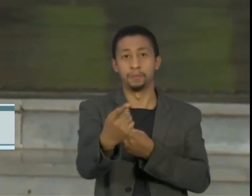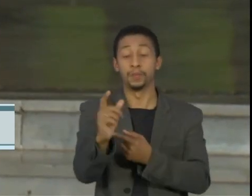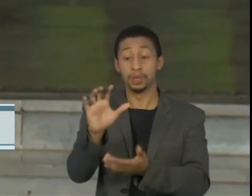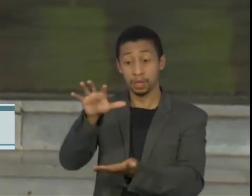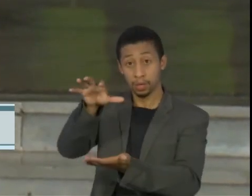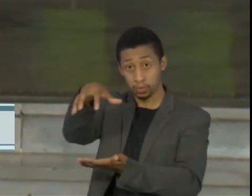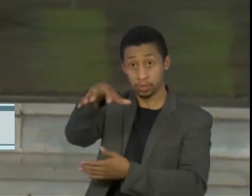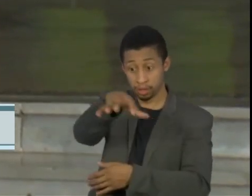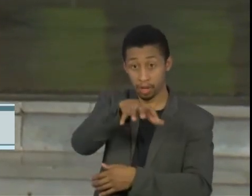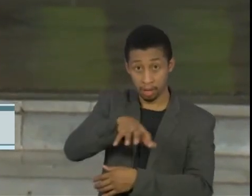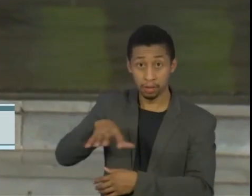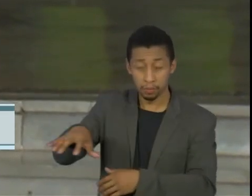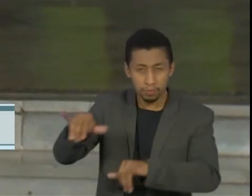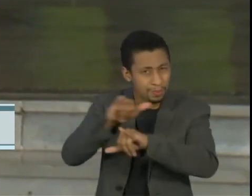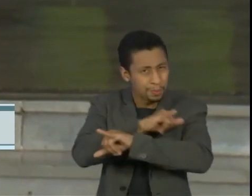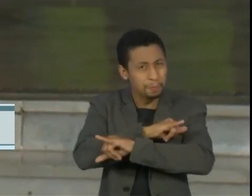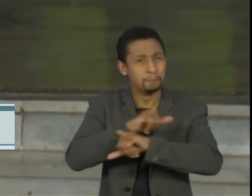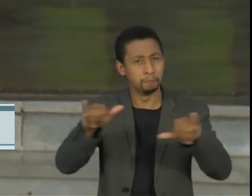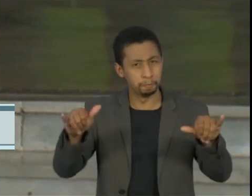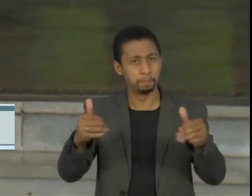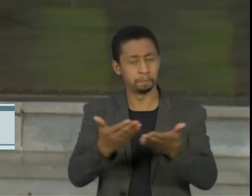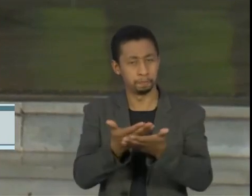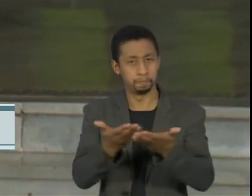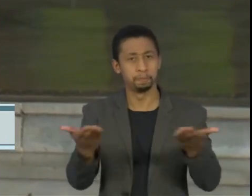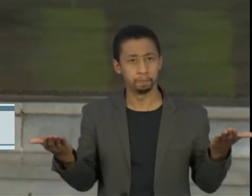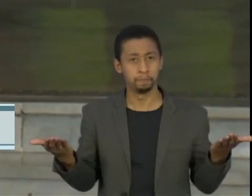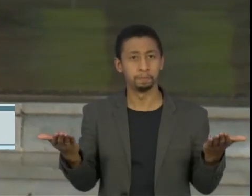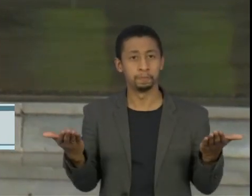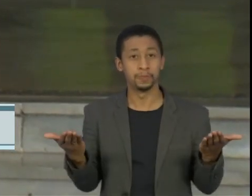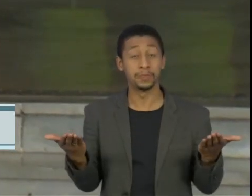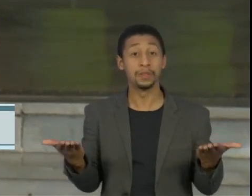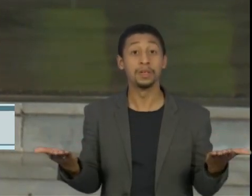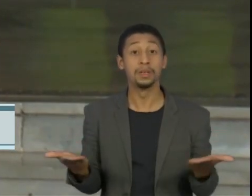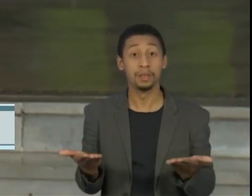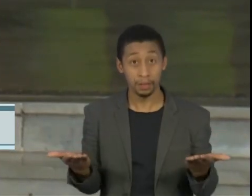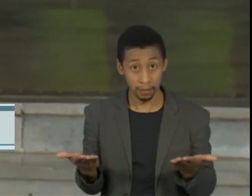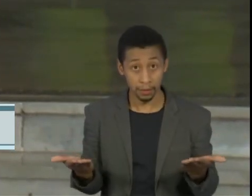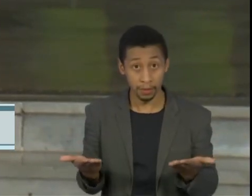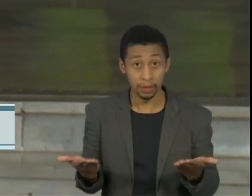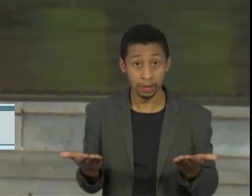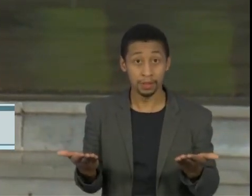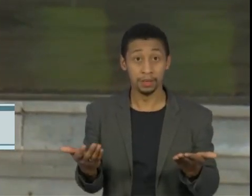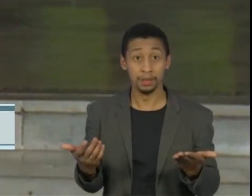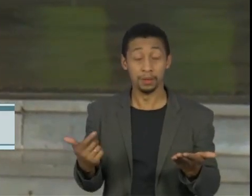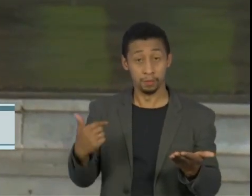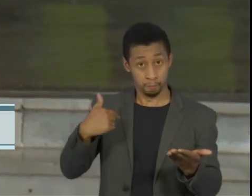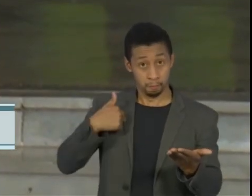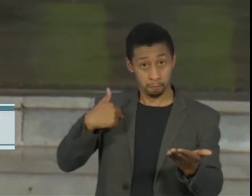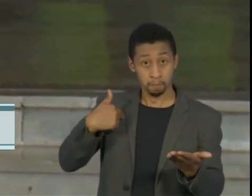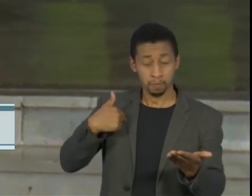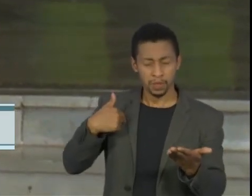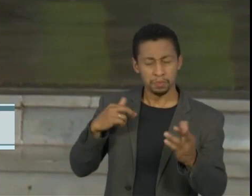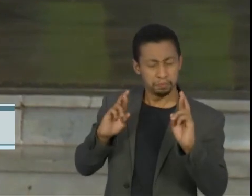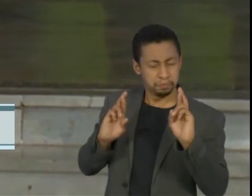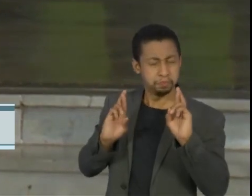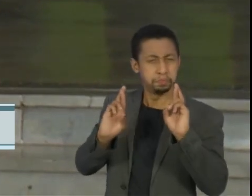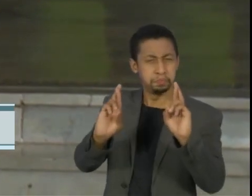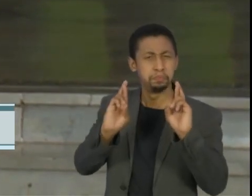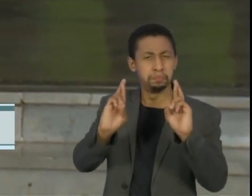grande notícia. Como eu disse, essa, nesse momento, na minha expectativa, é